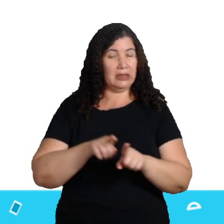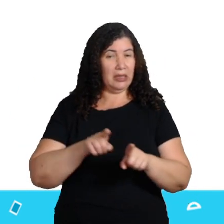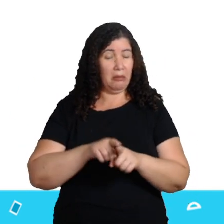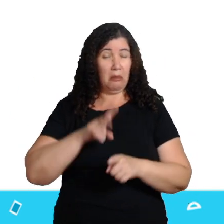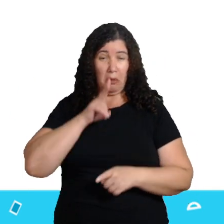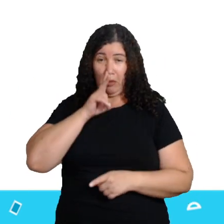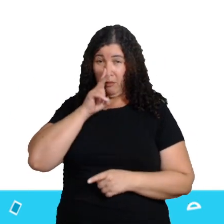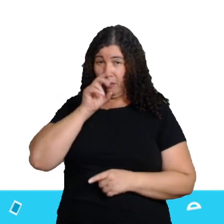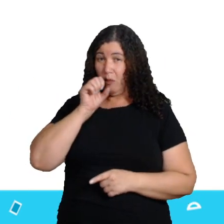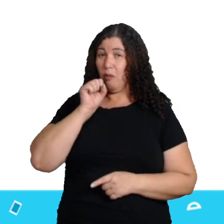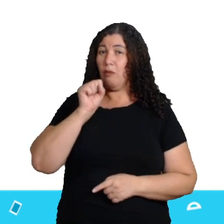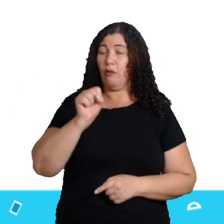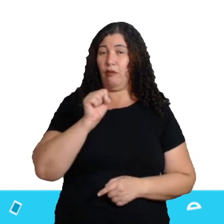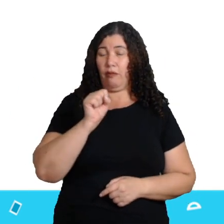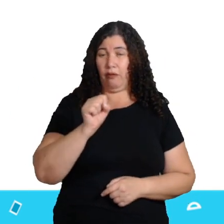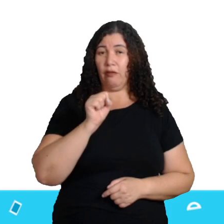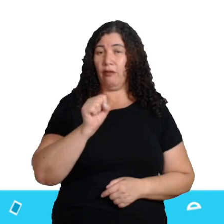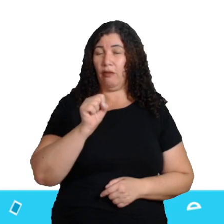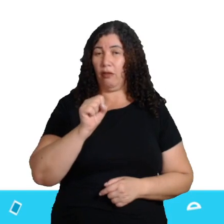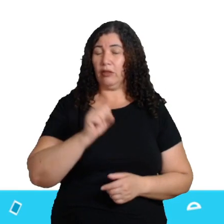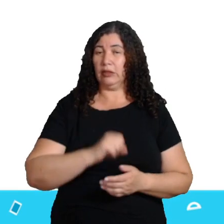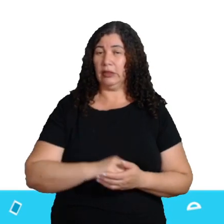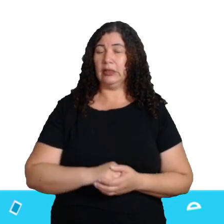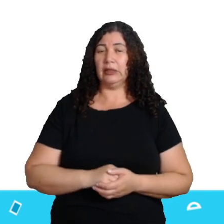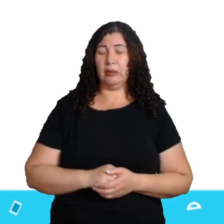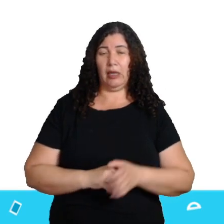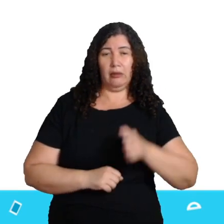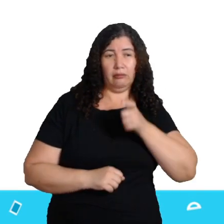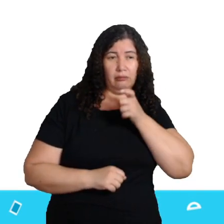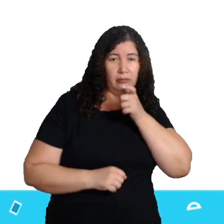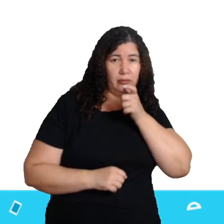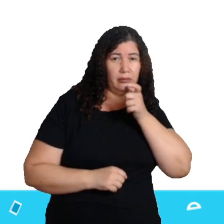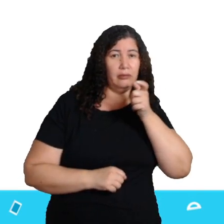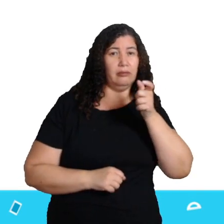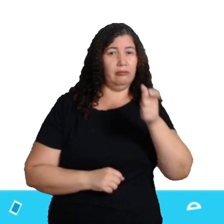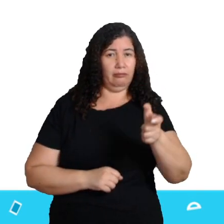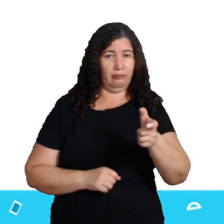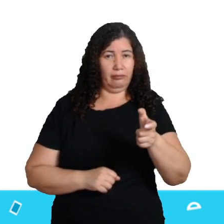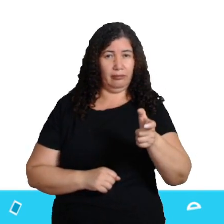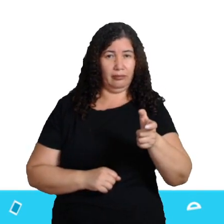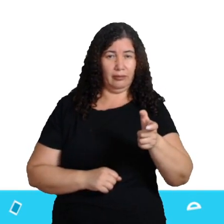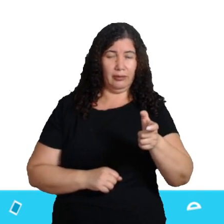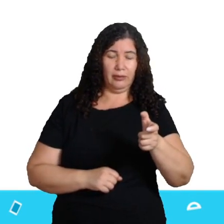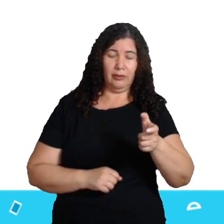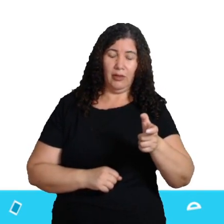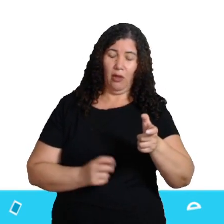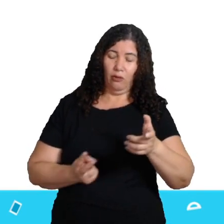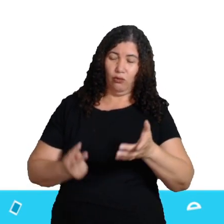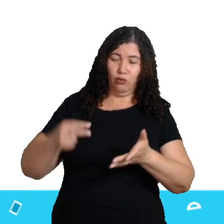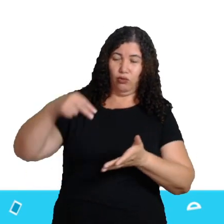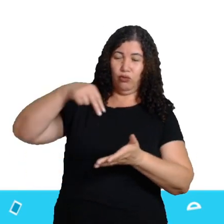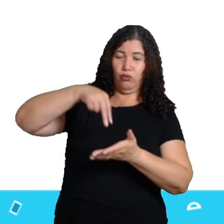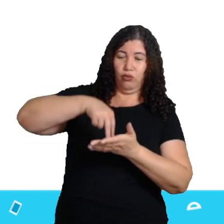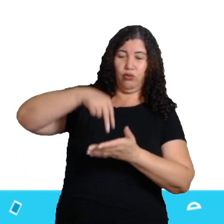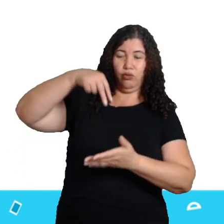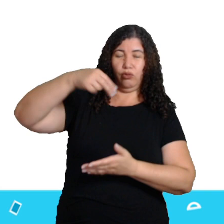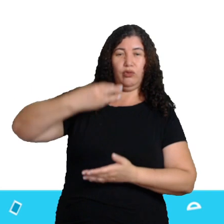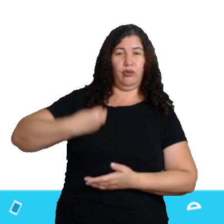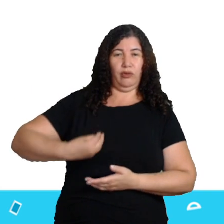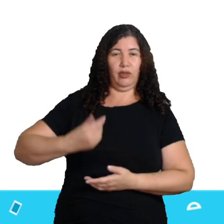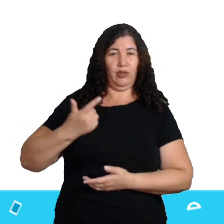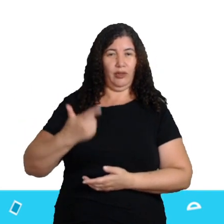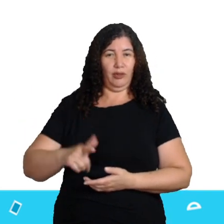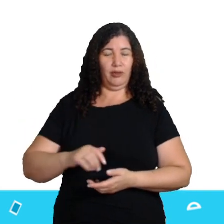o suficiente para uma palavra me ressuscitar. Ao longo